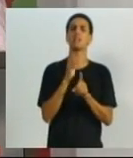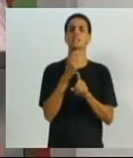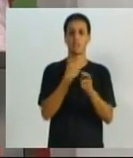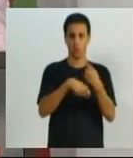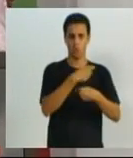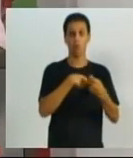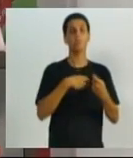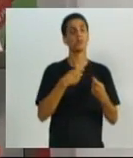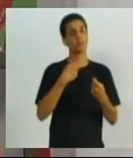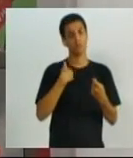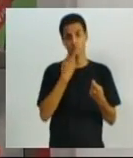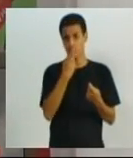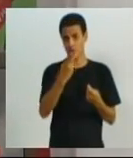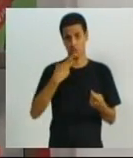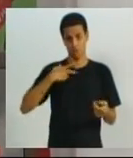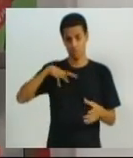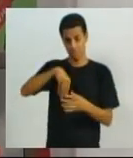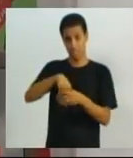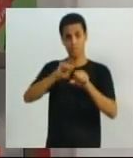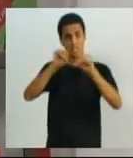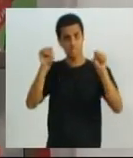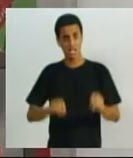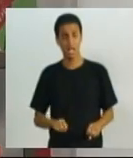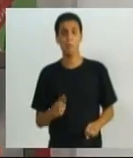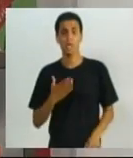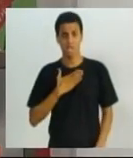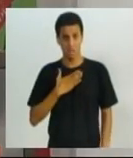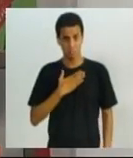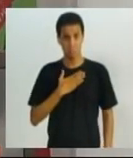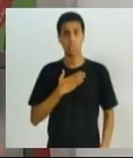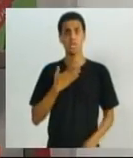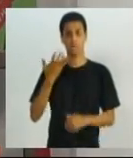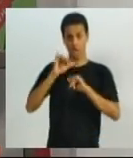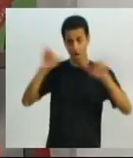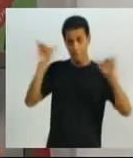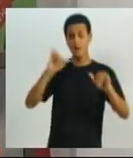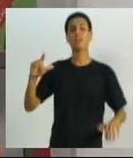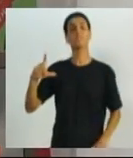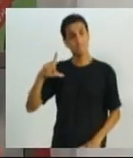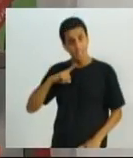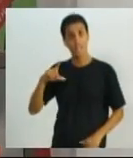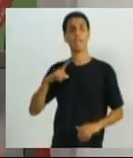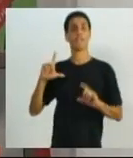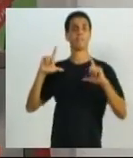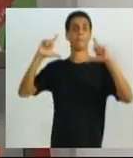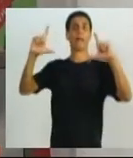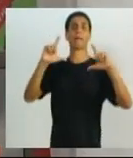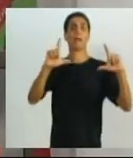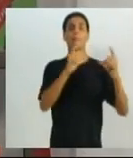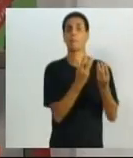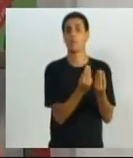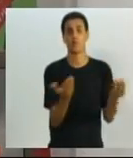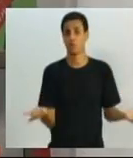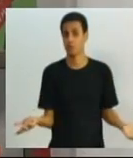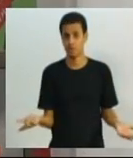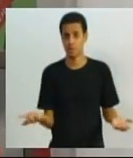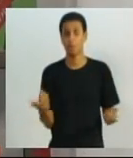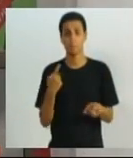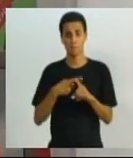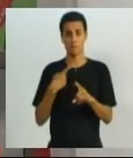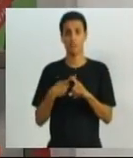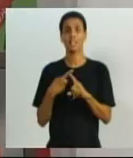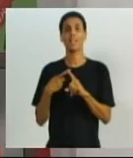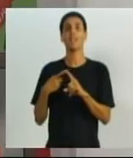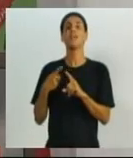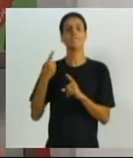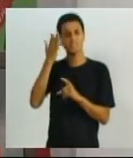eu sou fruto do sistema. E a minha campanha teve muita placa. Quem vive no processo sabe que a majoritária contribui com as